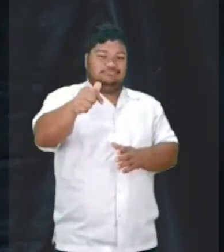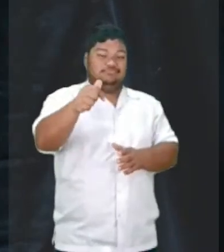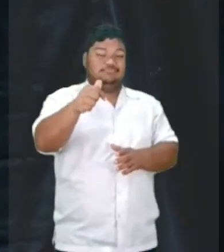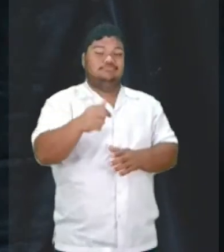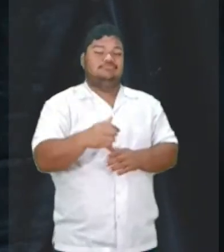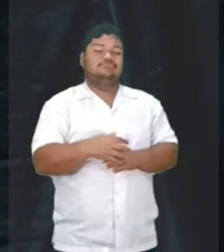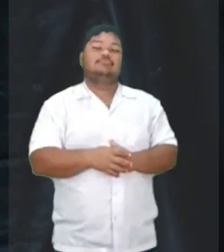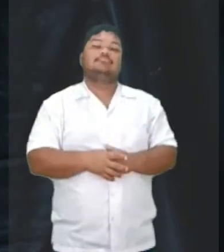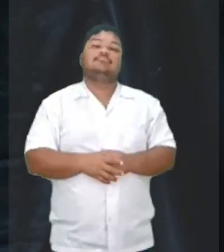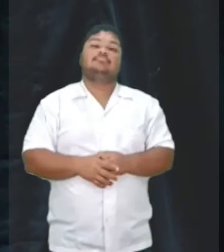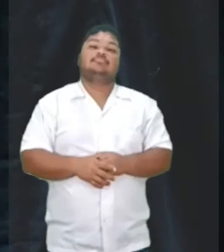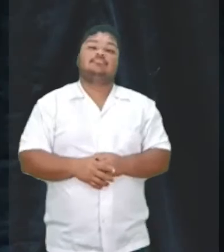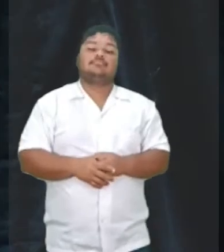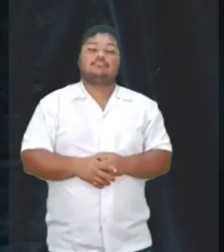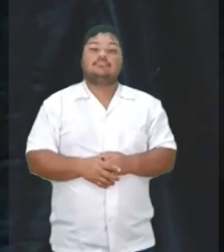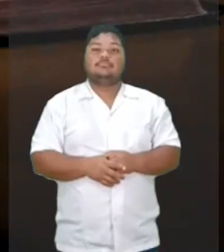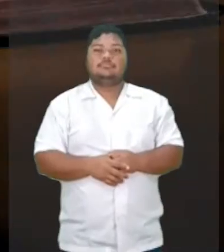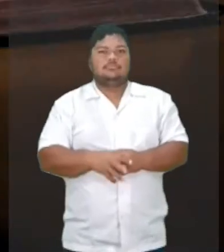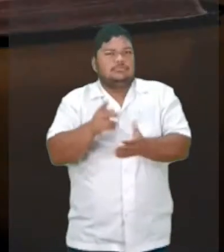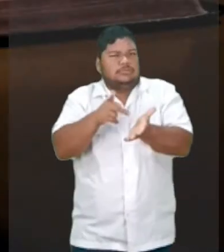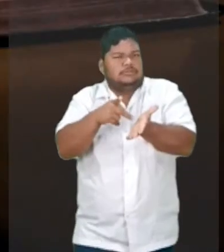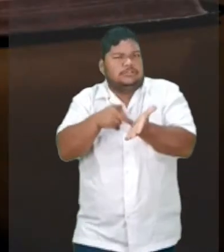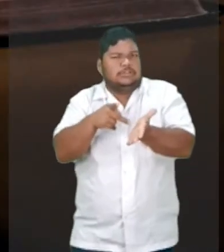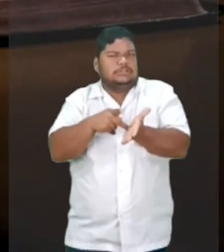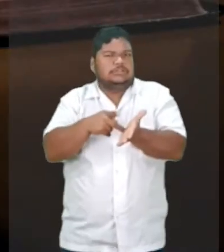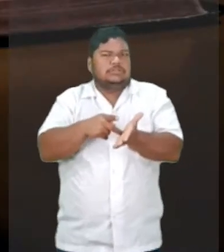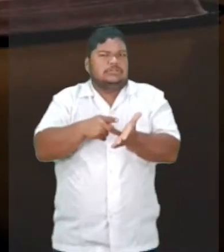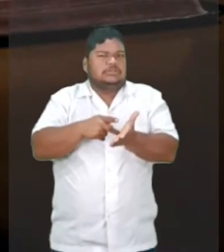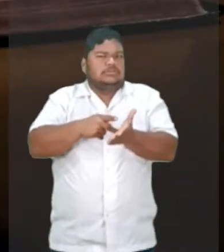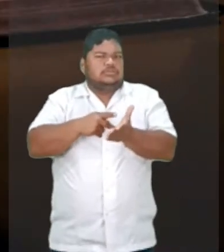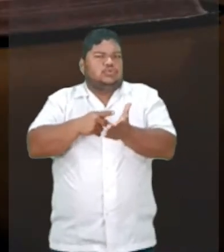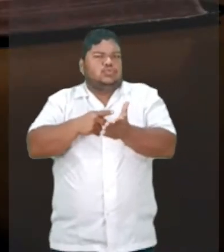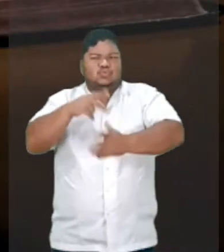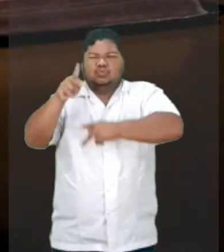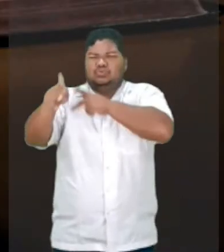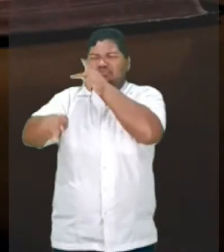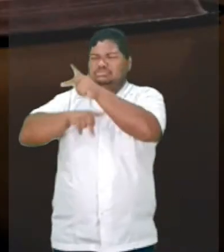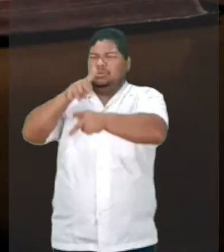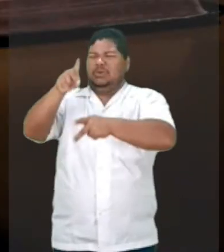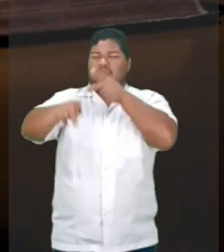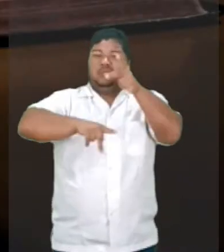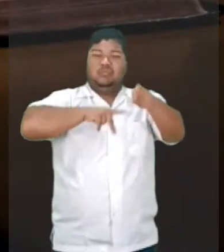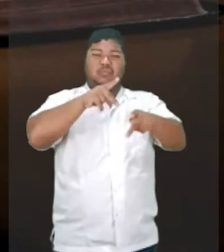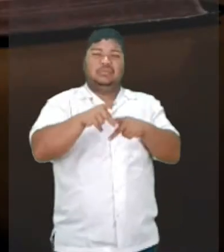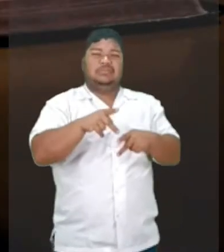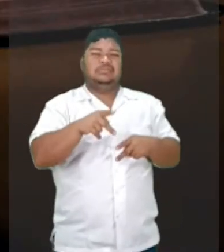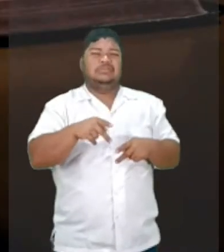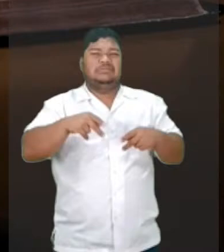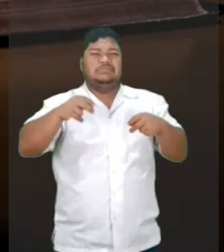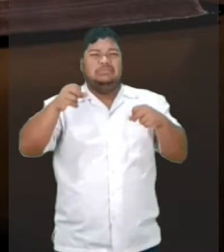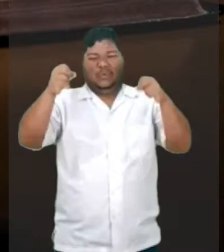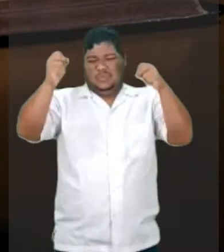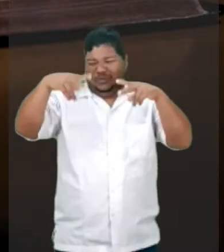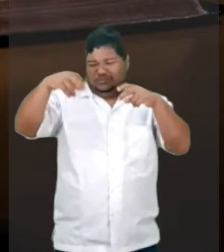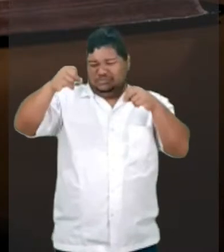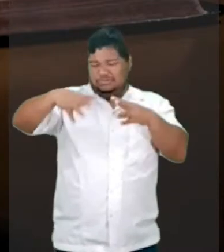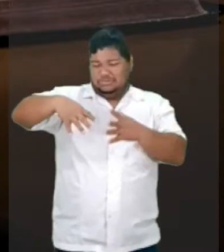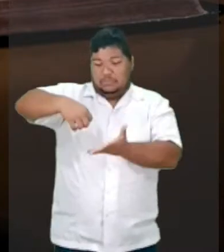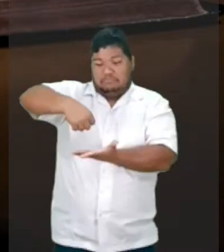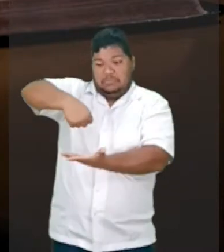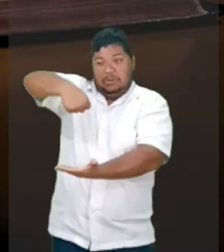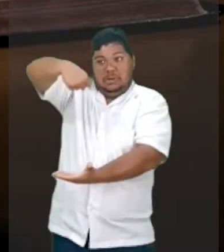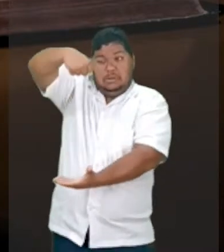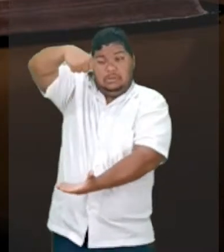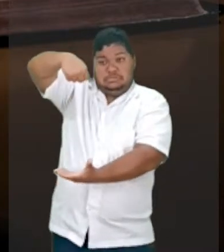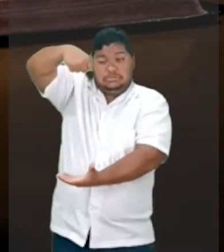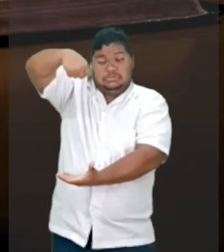assim: na verdade, as nações são como a gota que sobra no balde. Para ele